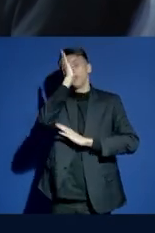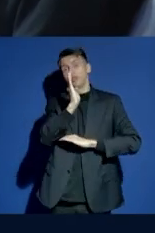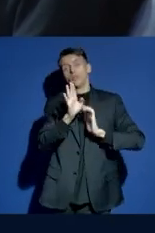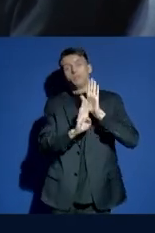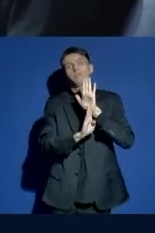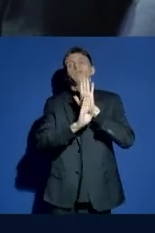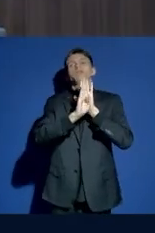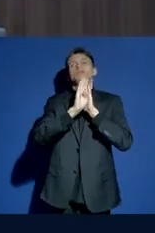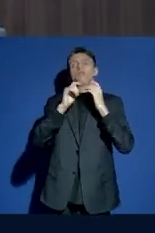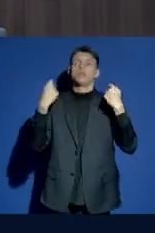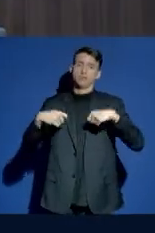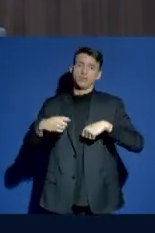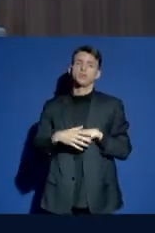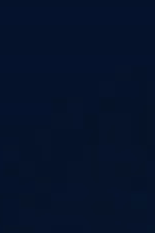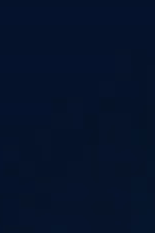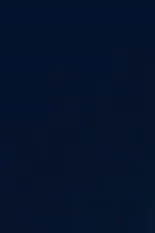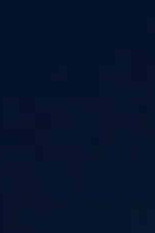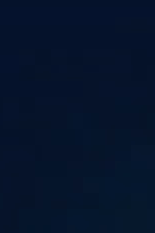nacional